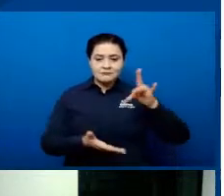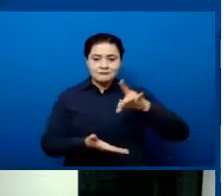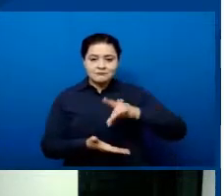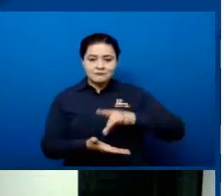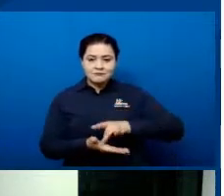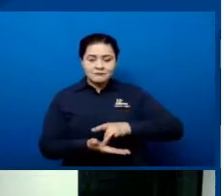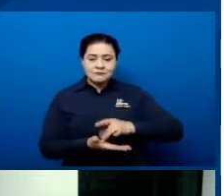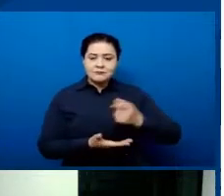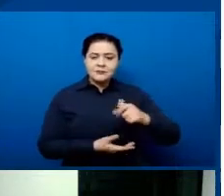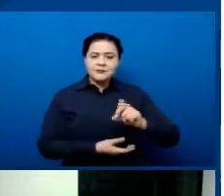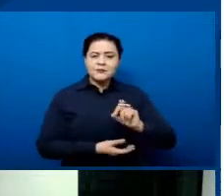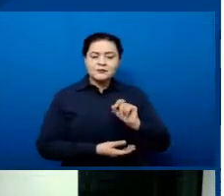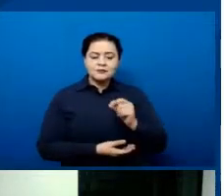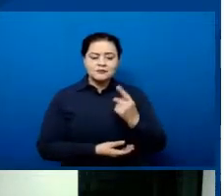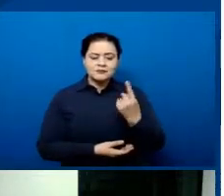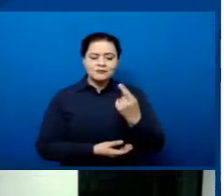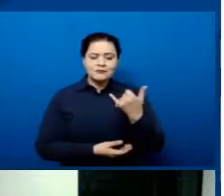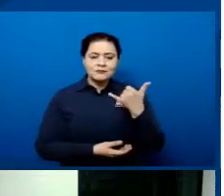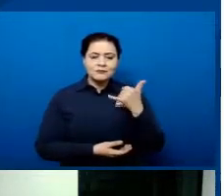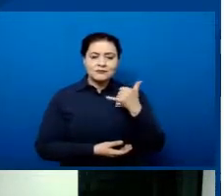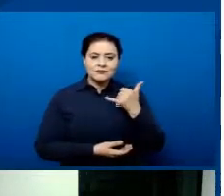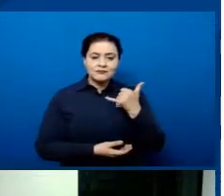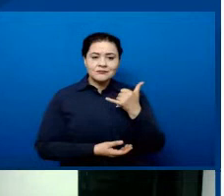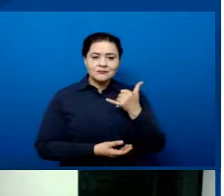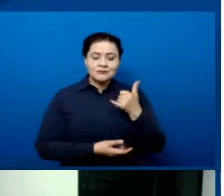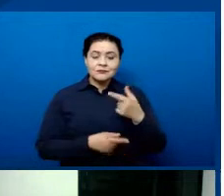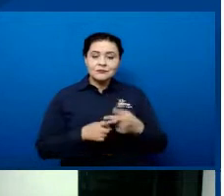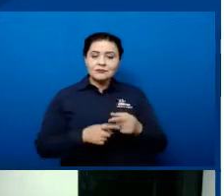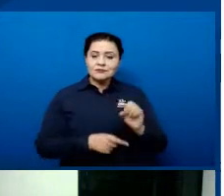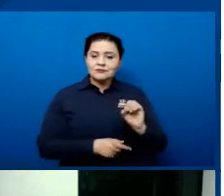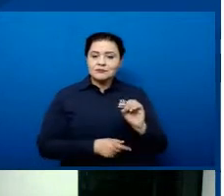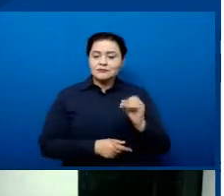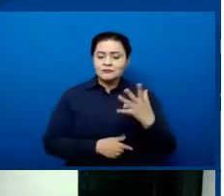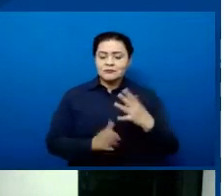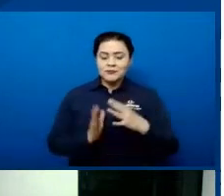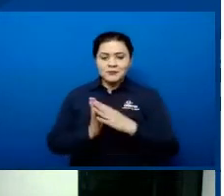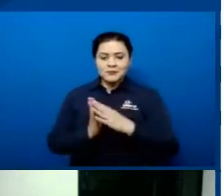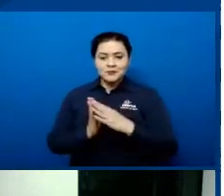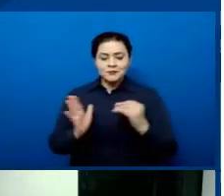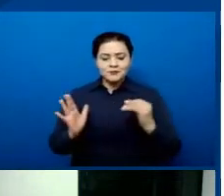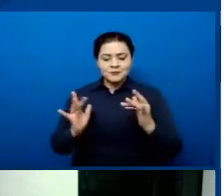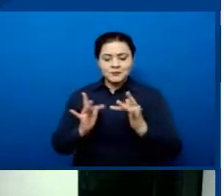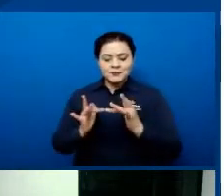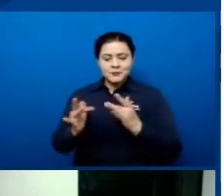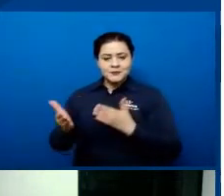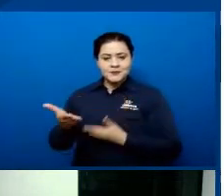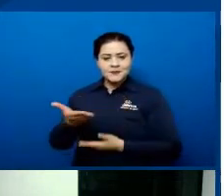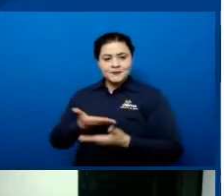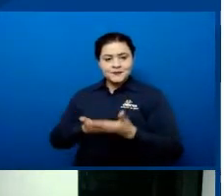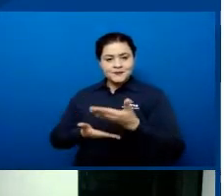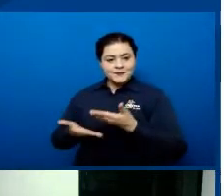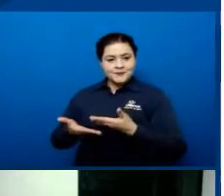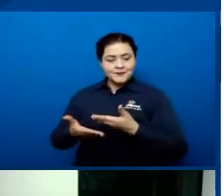celular, tá? Para que aconteça um modelo interativo, tá?